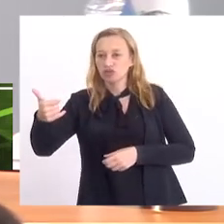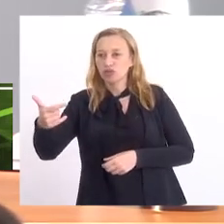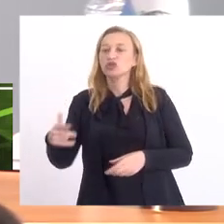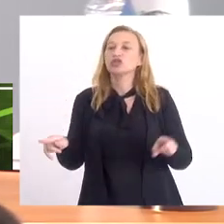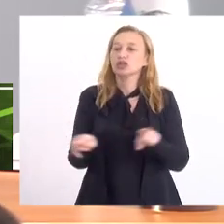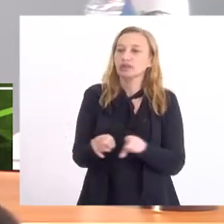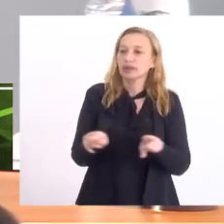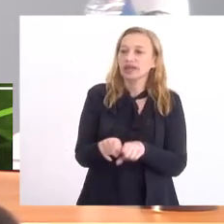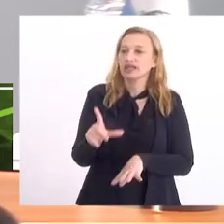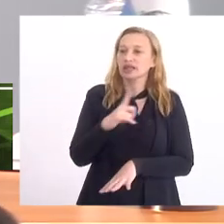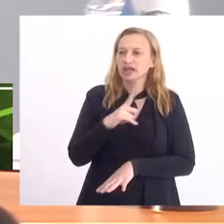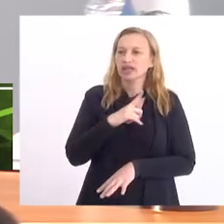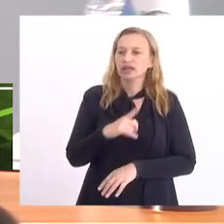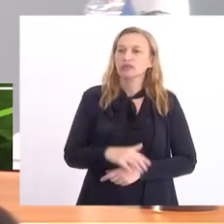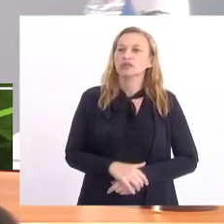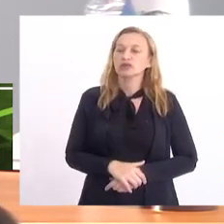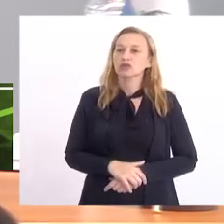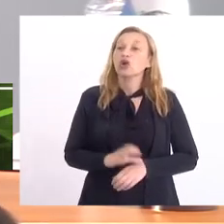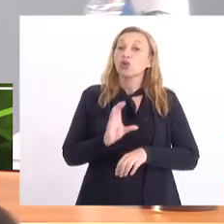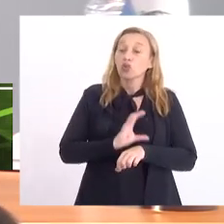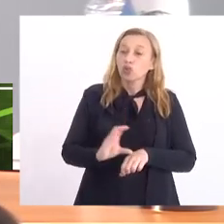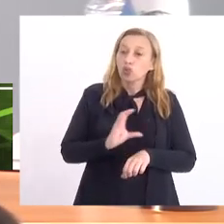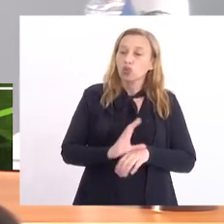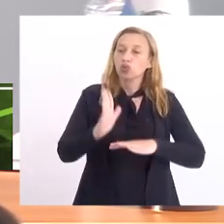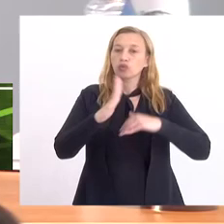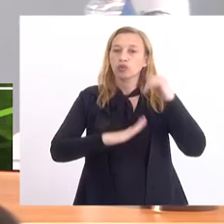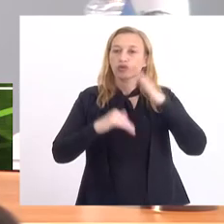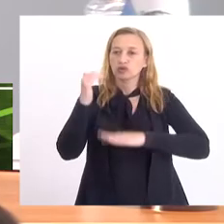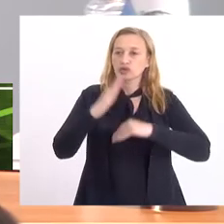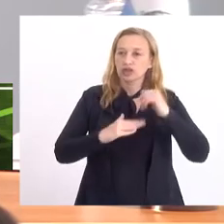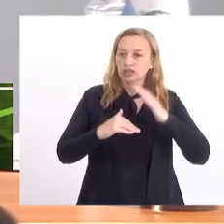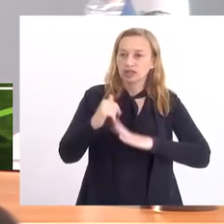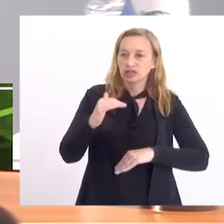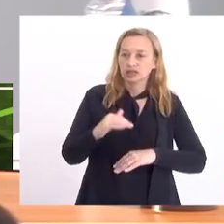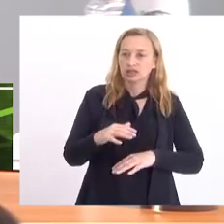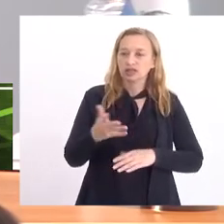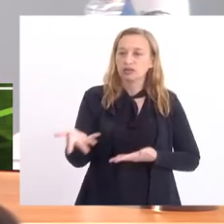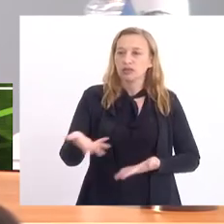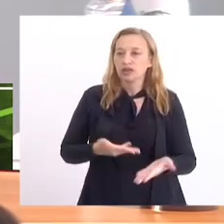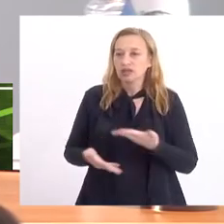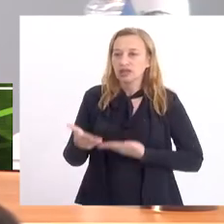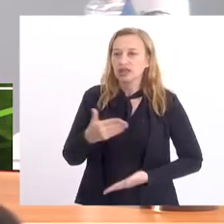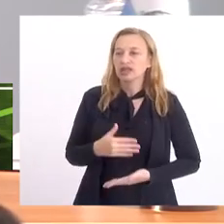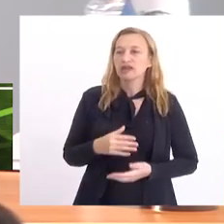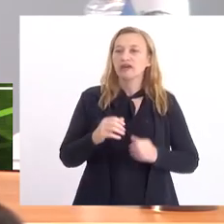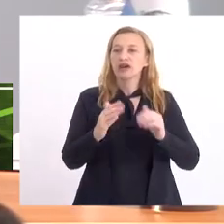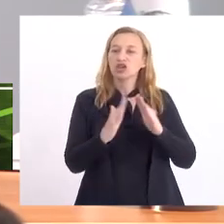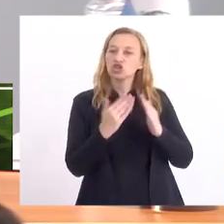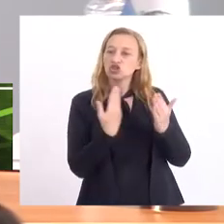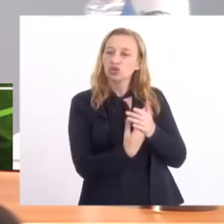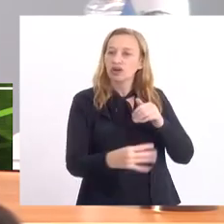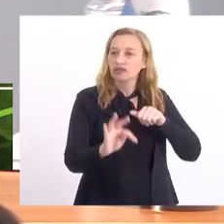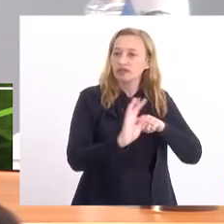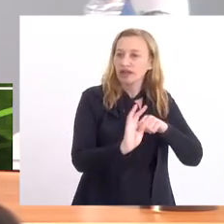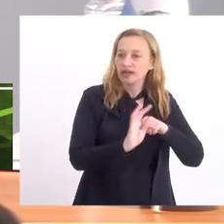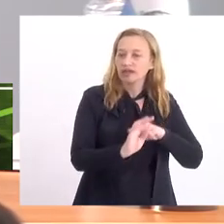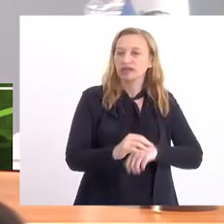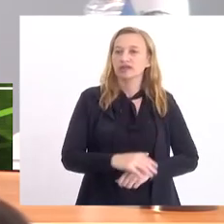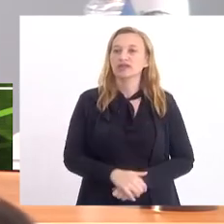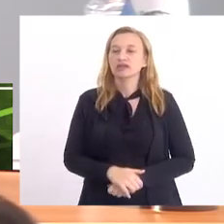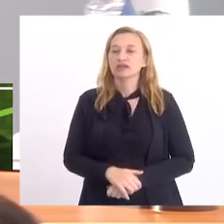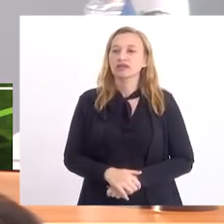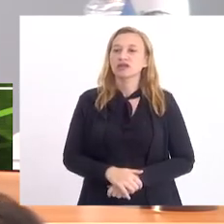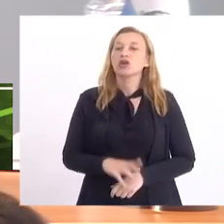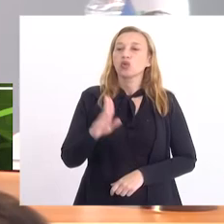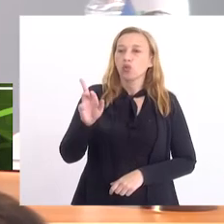Teremos também cursos profissionalizantes em parceria com a FAETEC, com